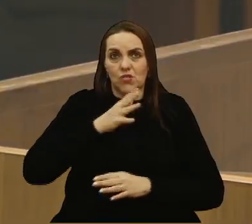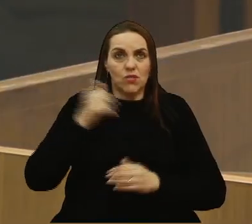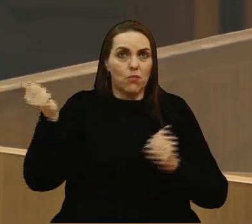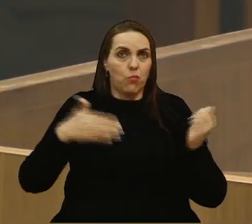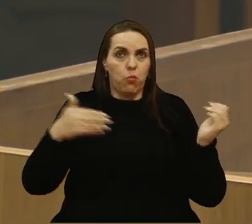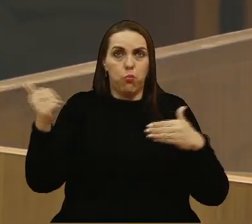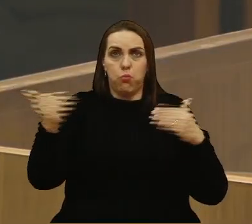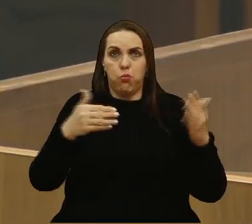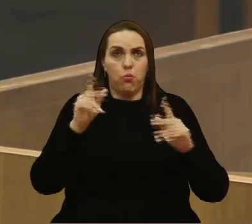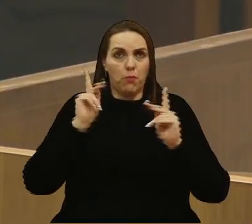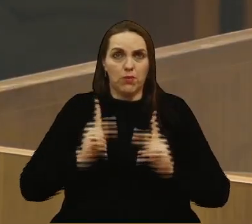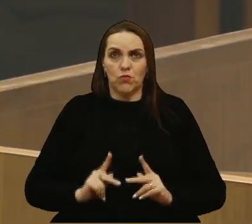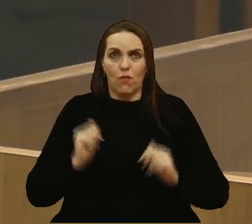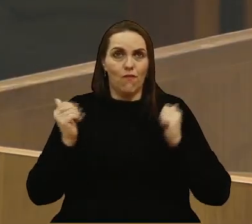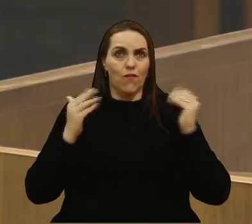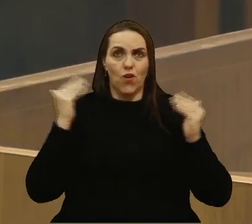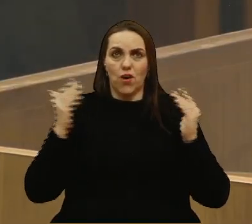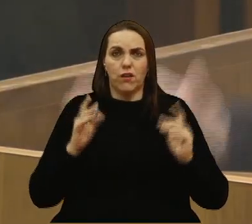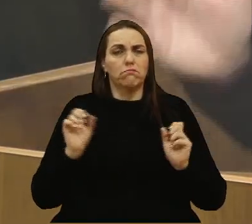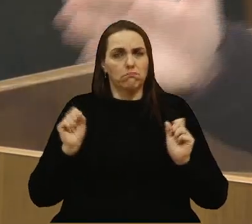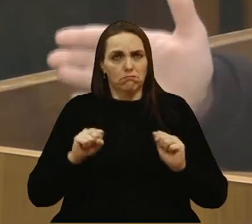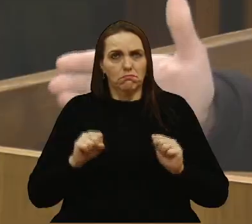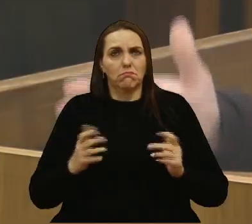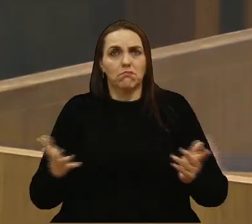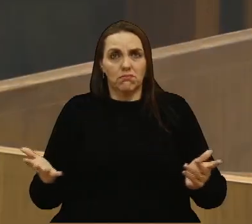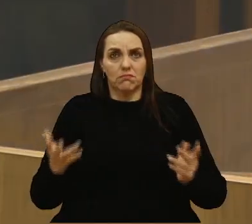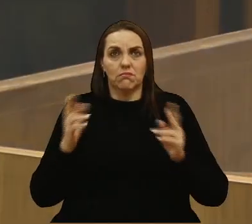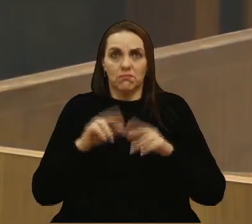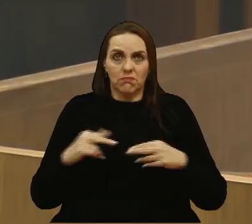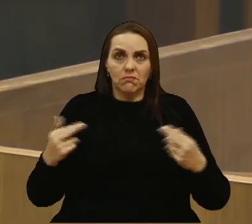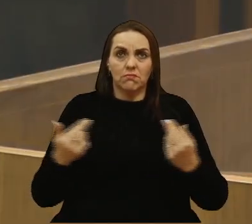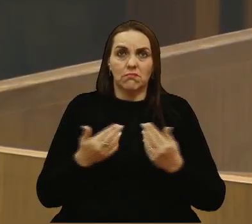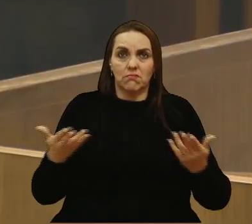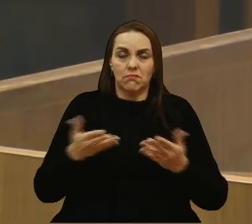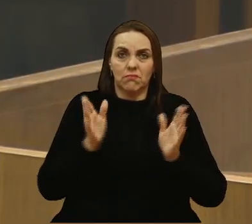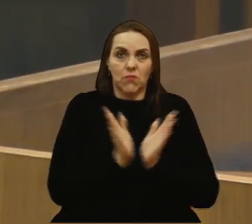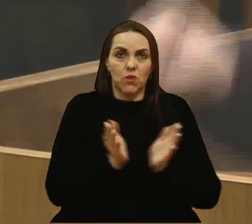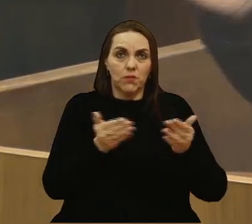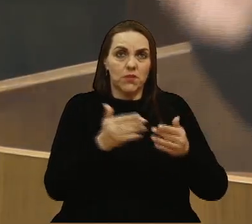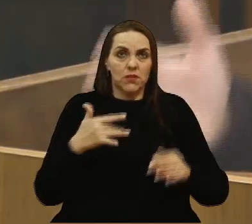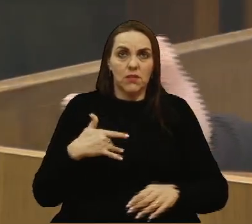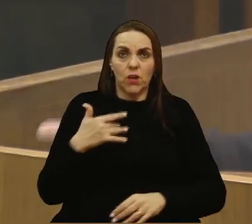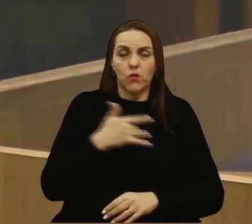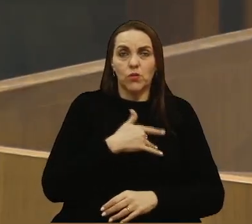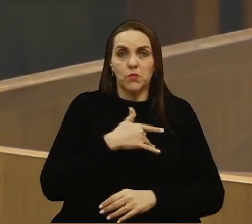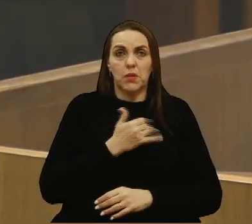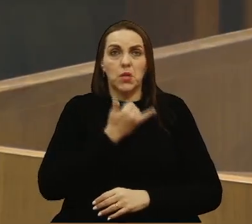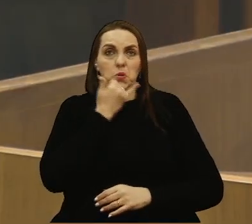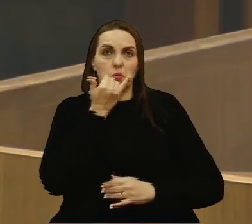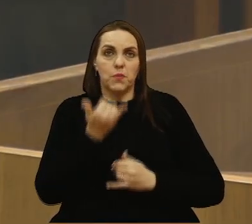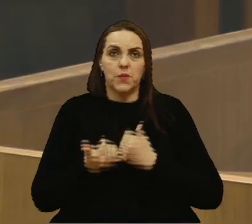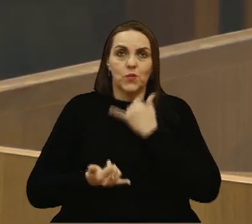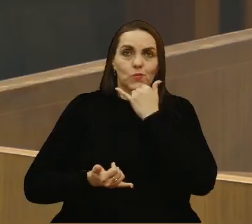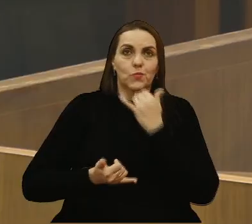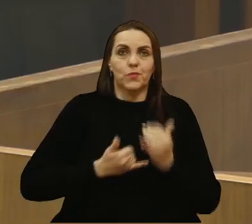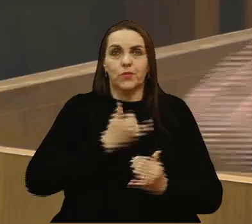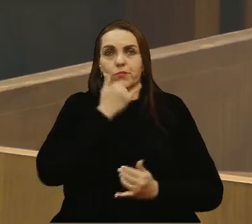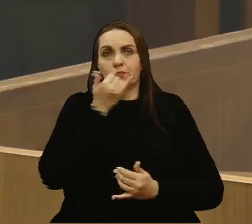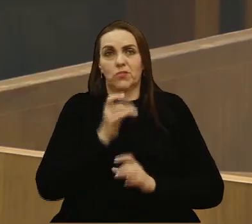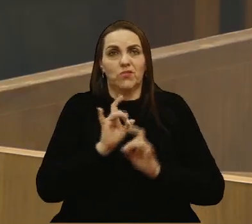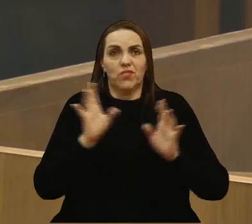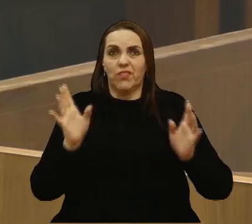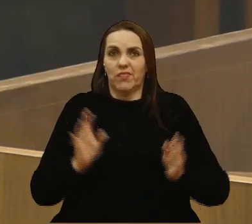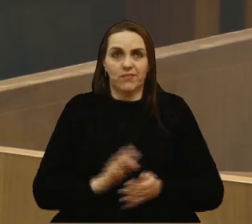gente de fora. E aí, a gente reúne a Comissão de Saúde para ouvir desculpas.